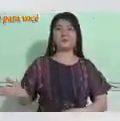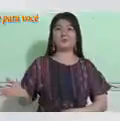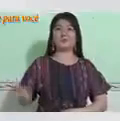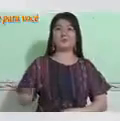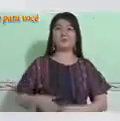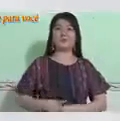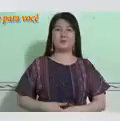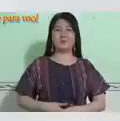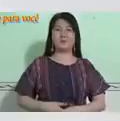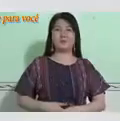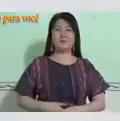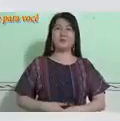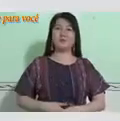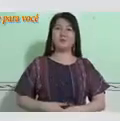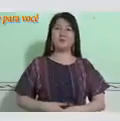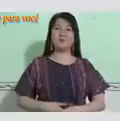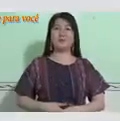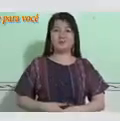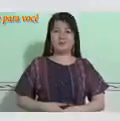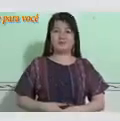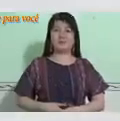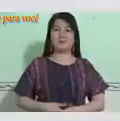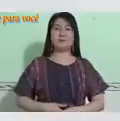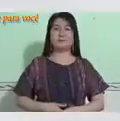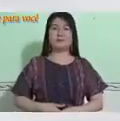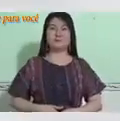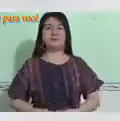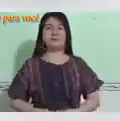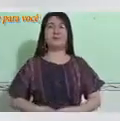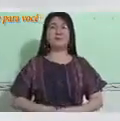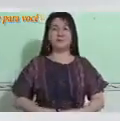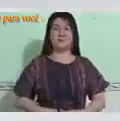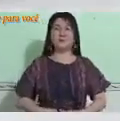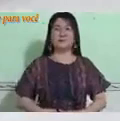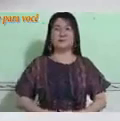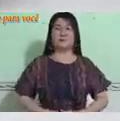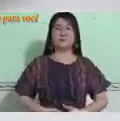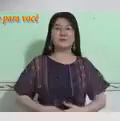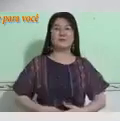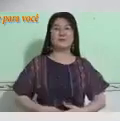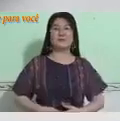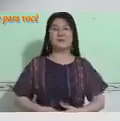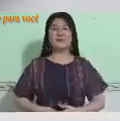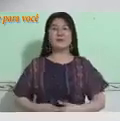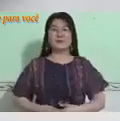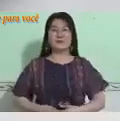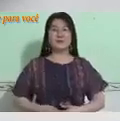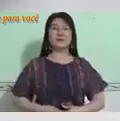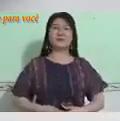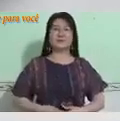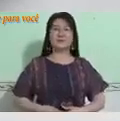é importante que a pessoa seja acompanhada por um psicólogo ou psiquiatra, para que recupere a vontade de viver.